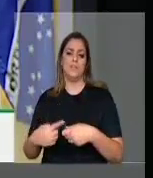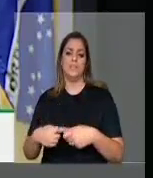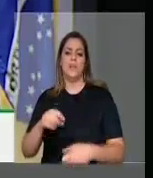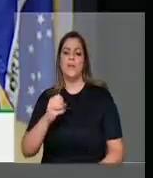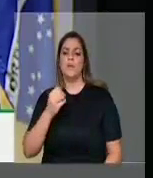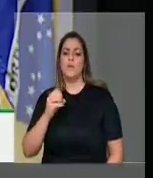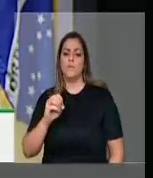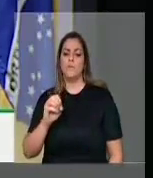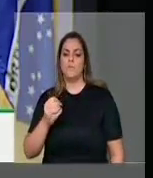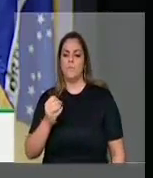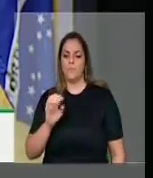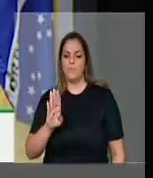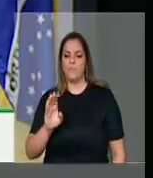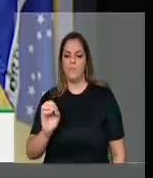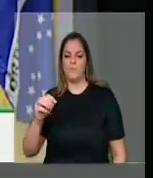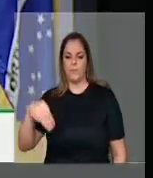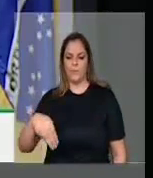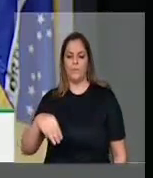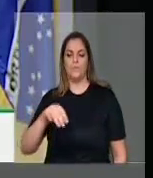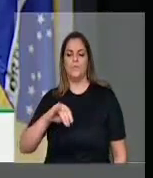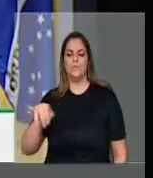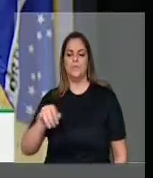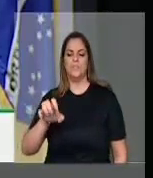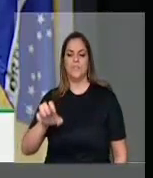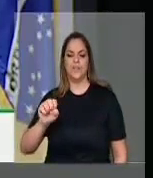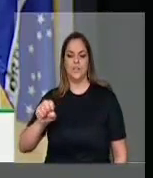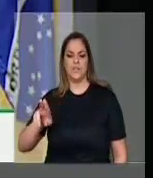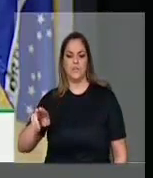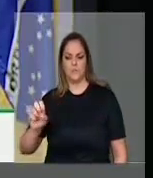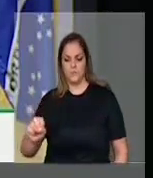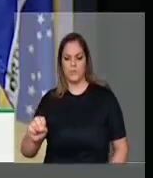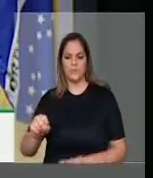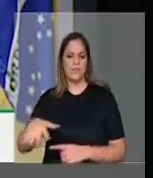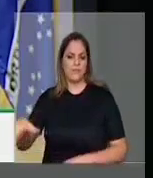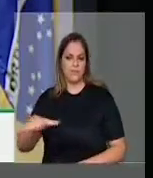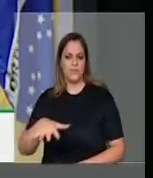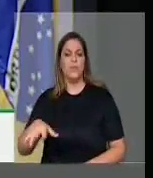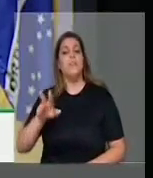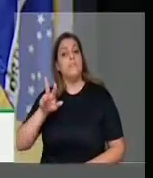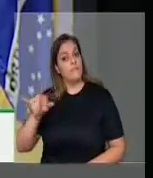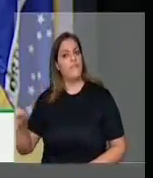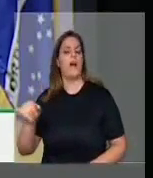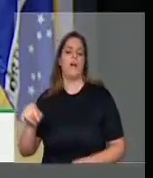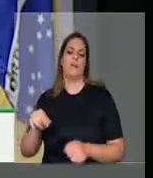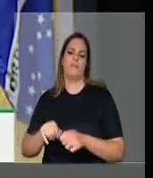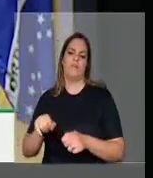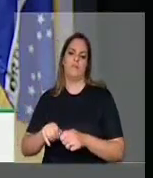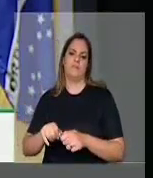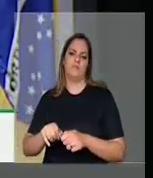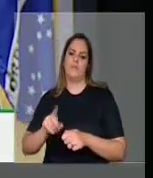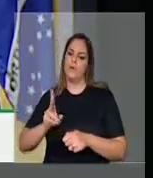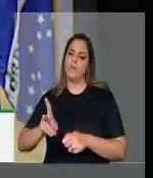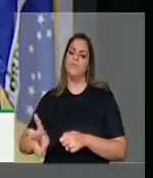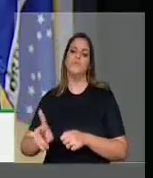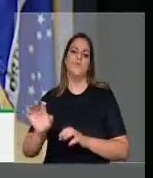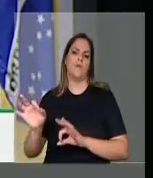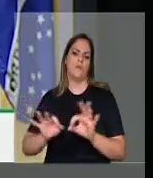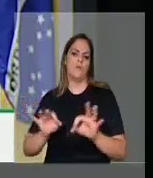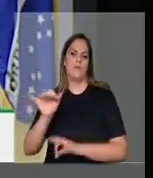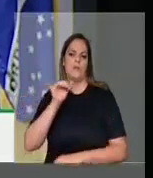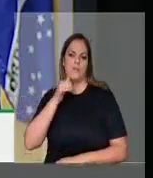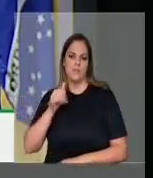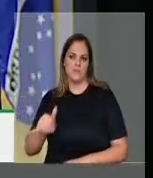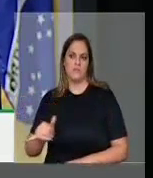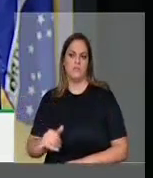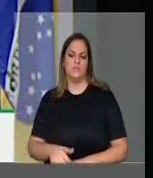região, que finalmente nós vamos ter a conclusão da energização da Serra do Quilombo. Eu digo isso